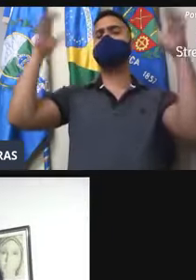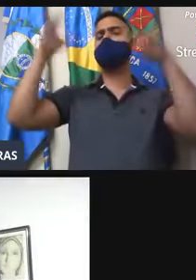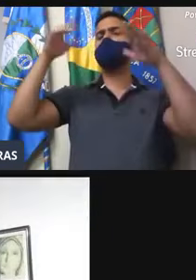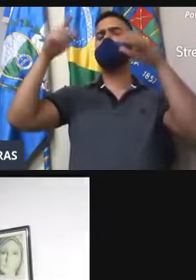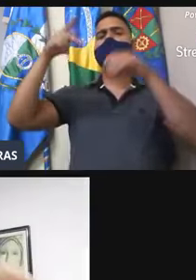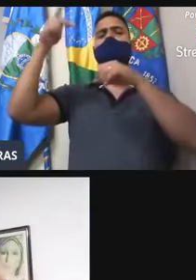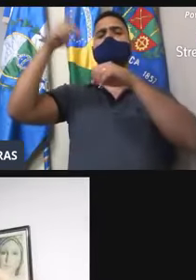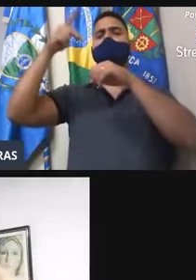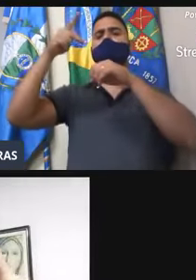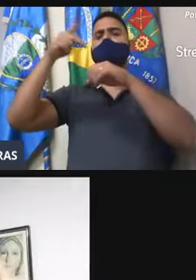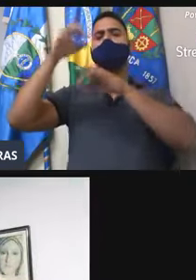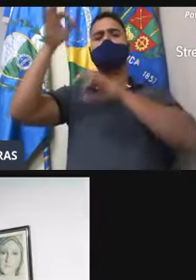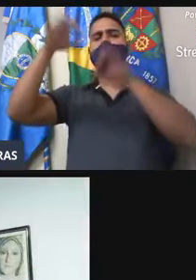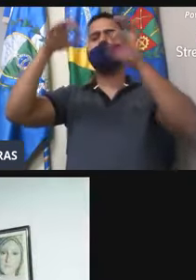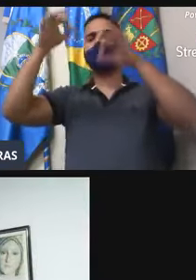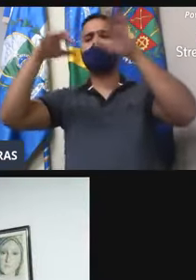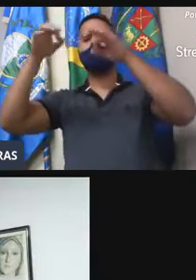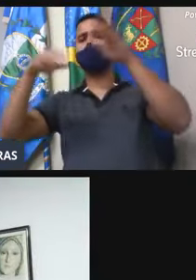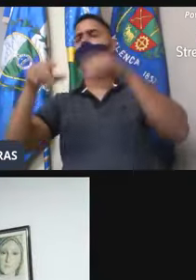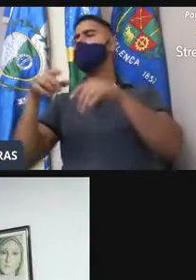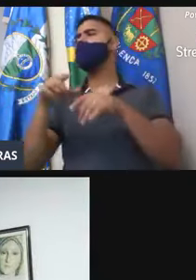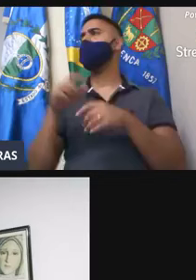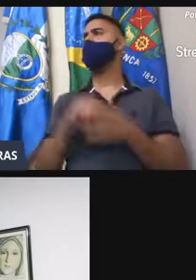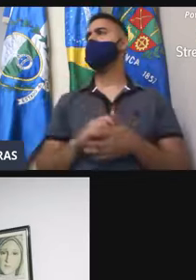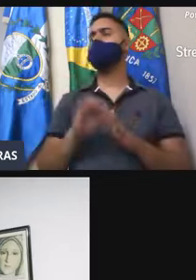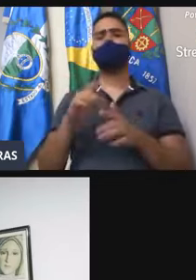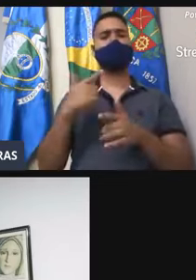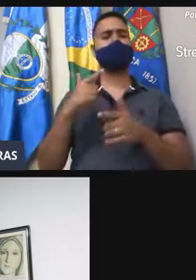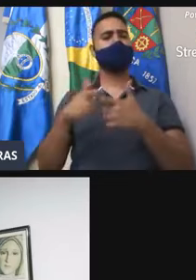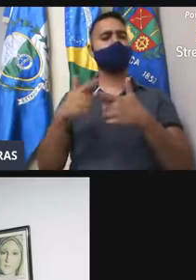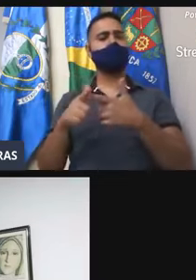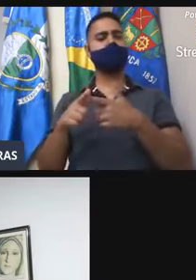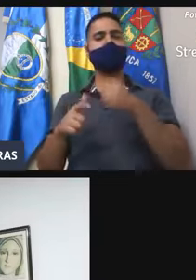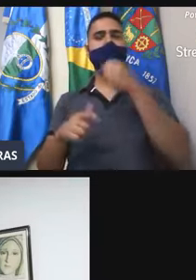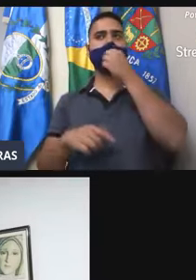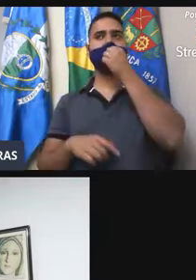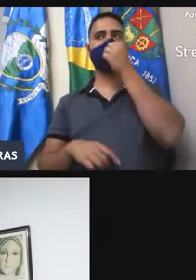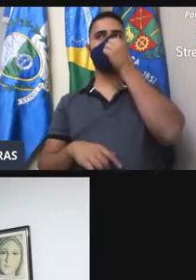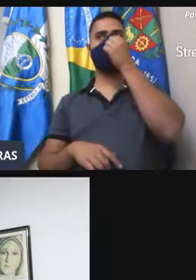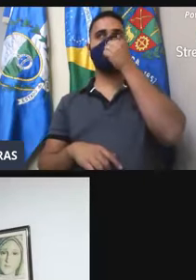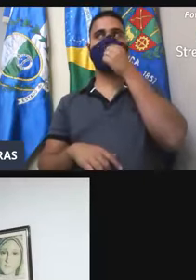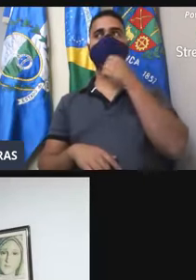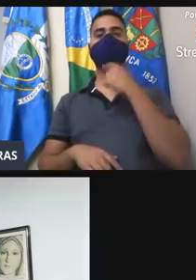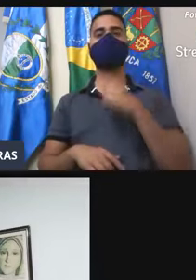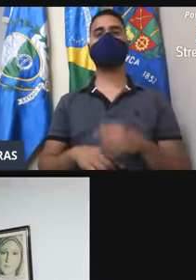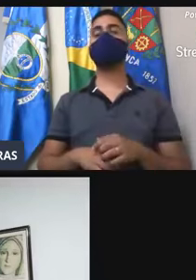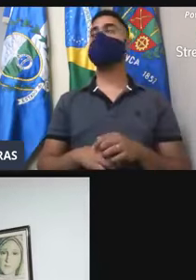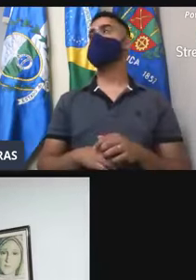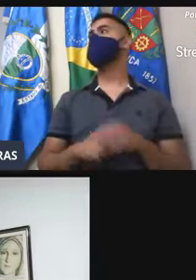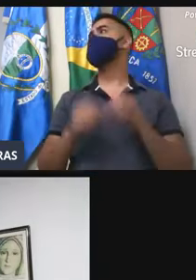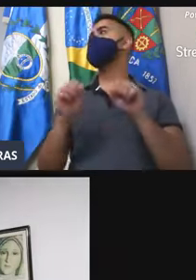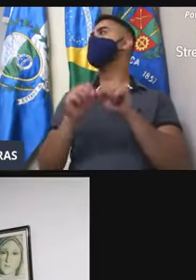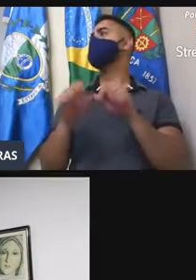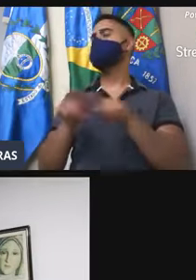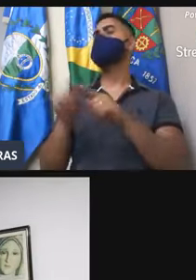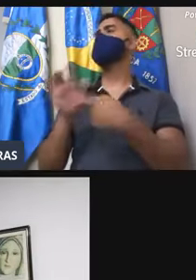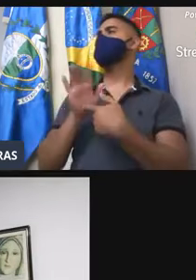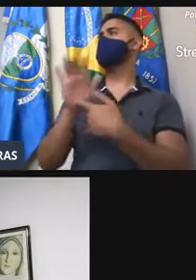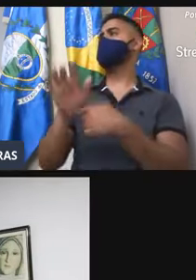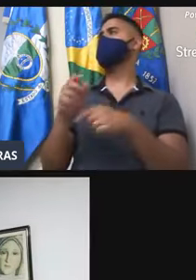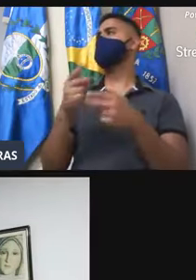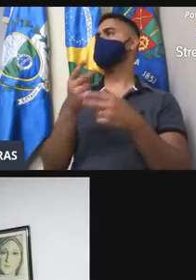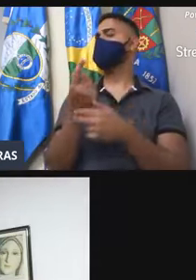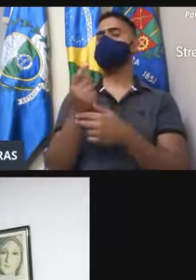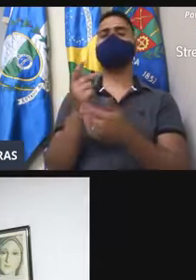fez um estrago, em outros lugares também. Não é problema. Então, eu ia fazer essa emenda aditiva, mas vou retirar. E a gente pode fazer por indicação, sem problema, com recurso